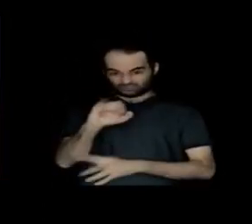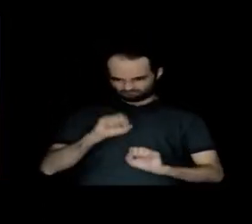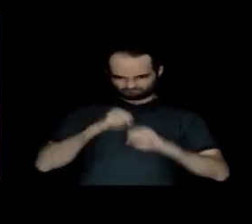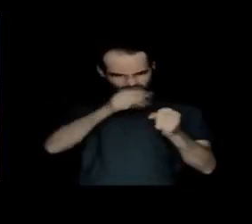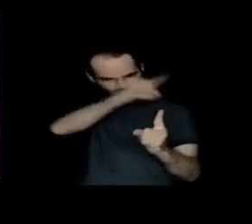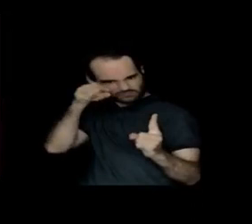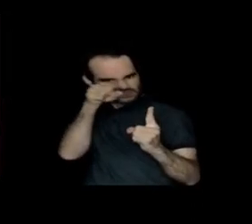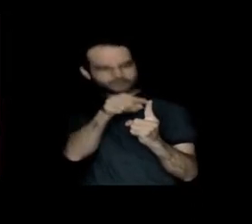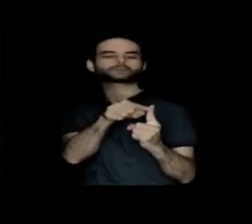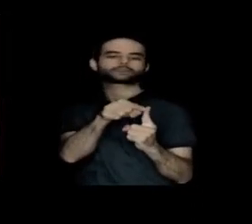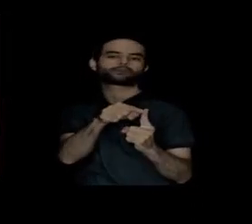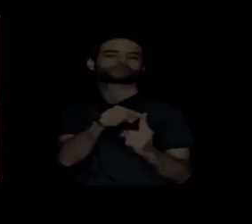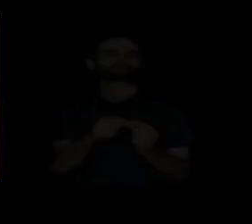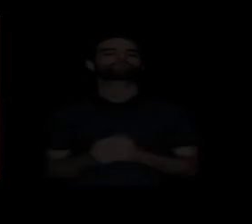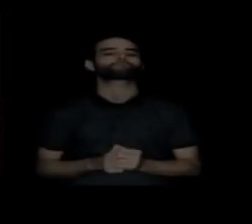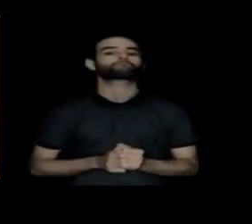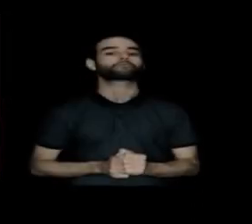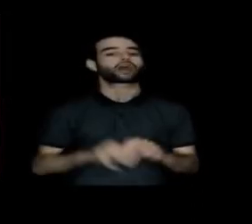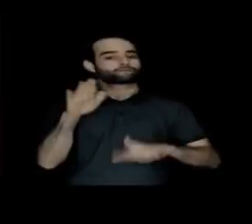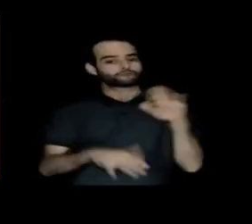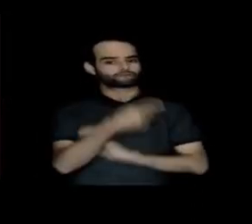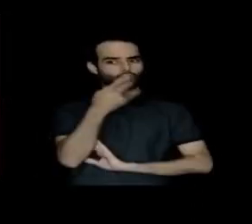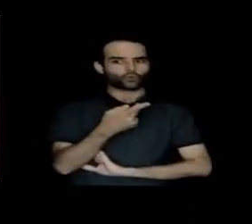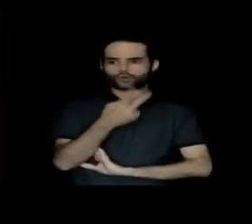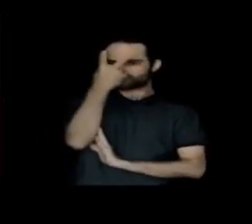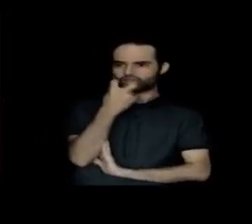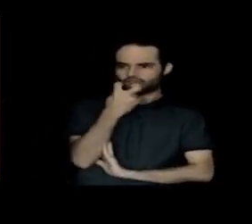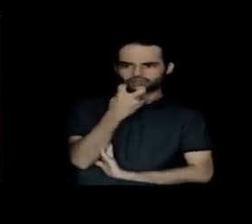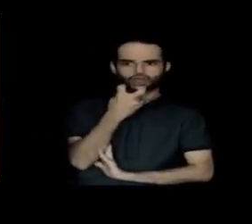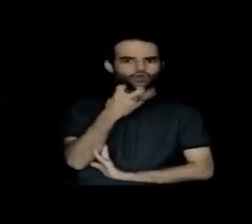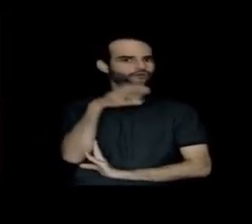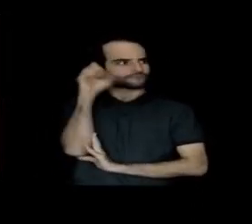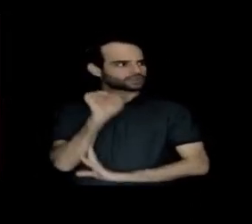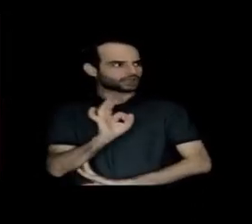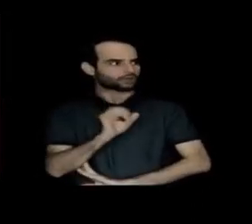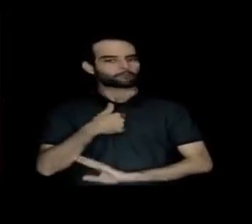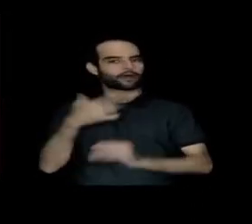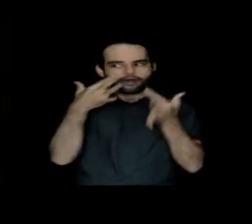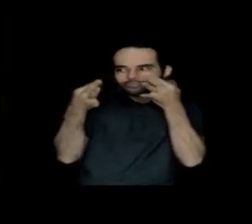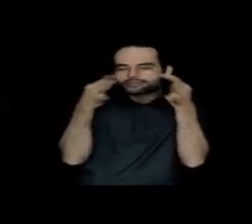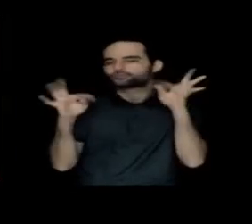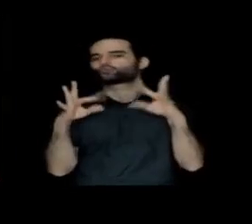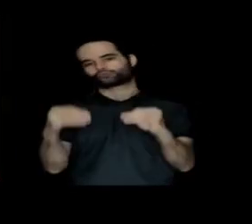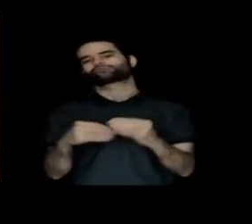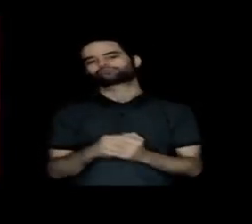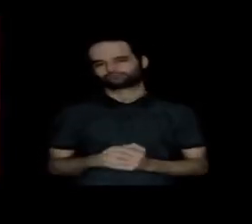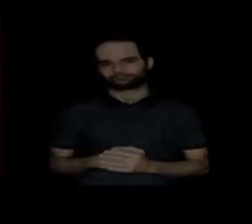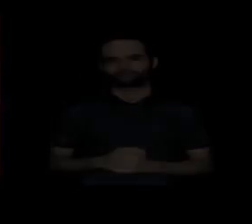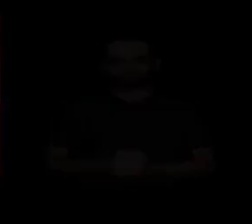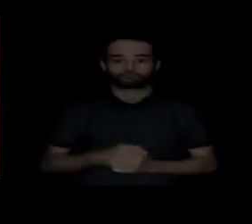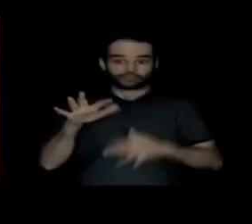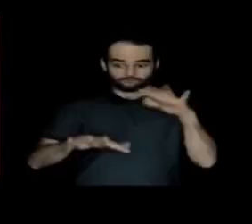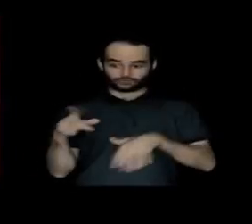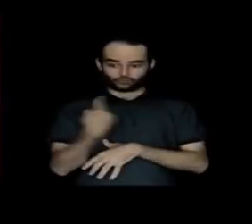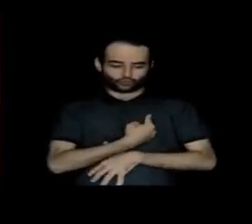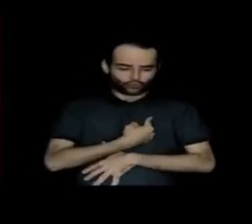uma menina determinada. E às vezes a gente olha de longe e fala: tadinha, não tá vendo nada, não tá ouvindo nada. E ela tá tipo: tô nem aí pra tu. A